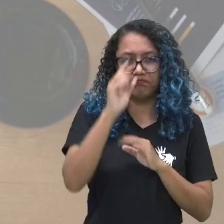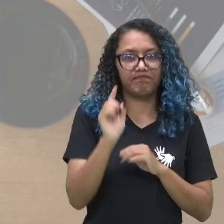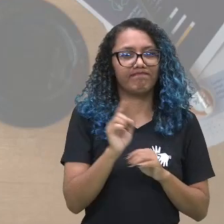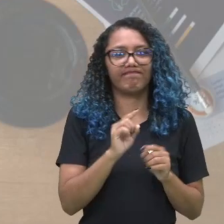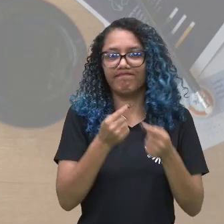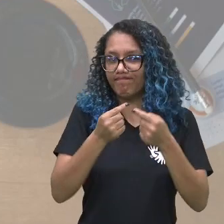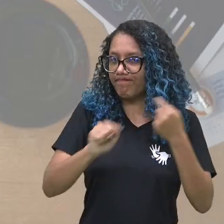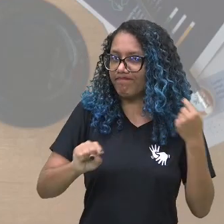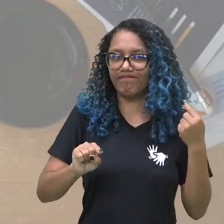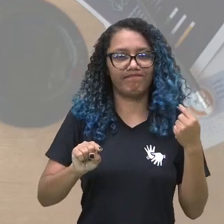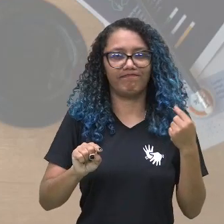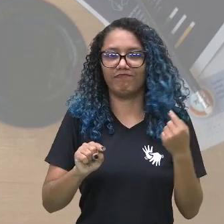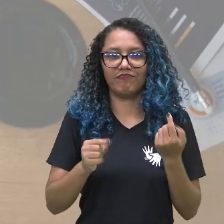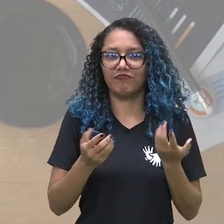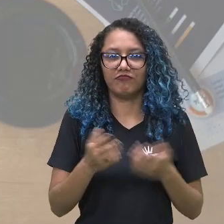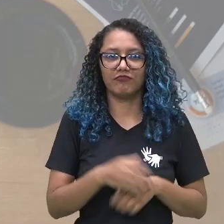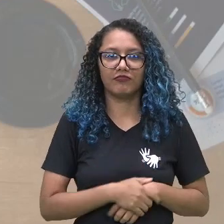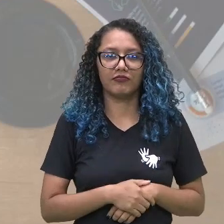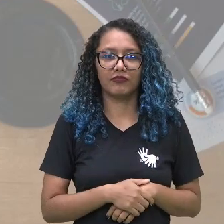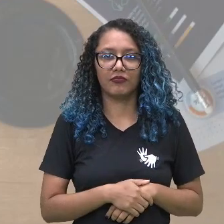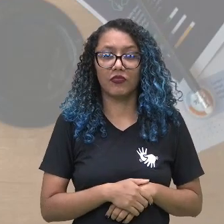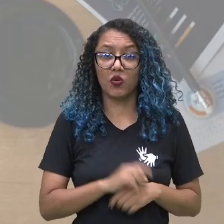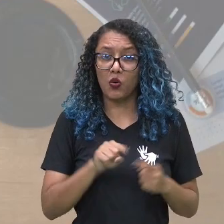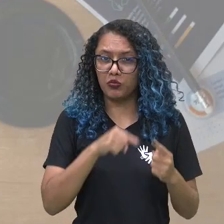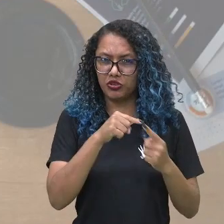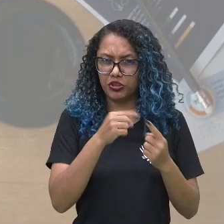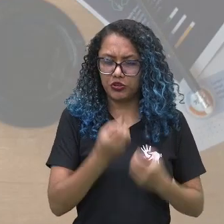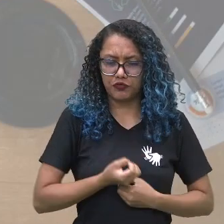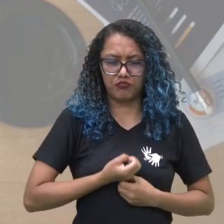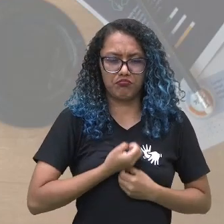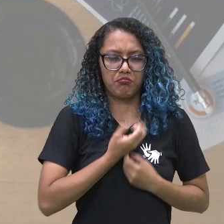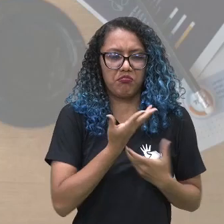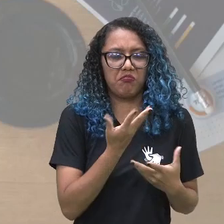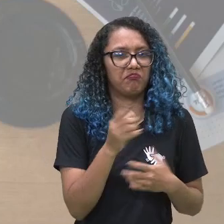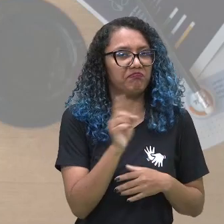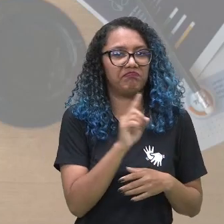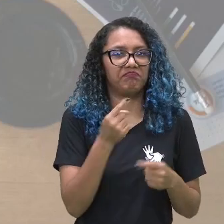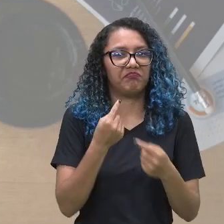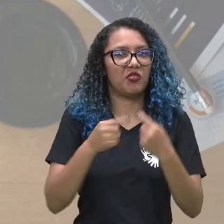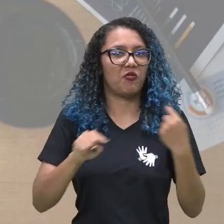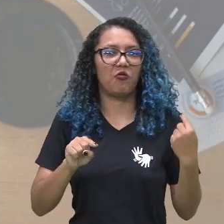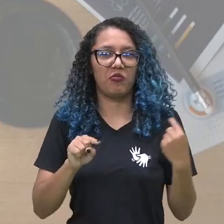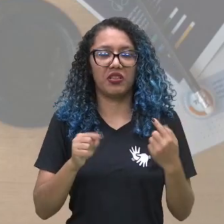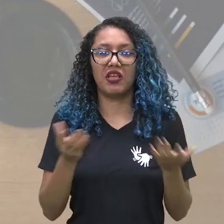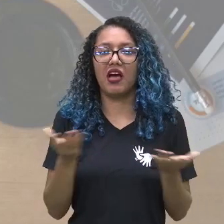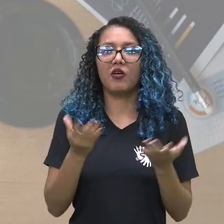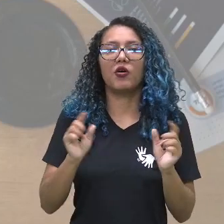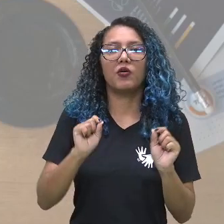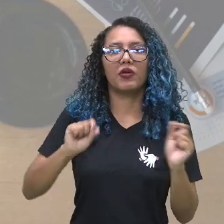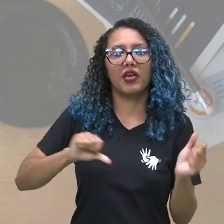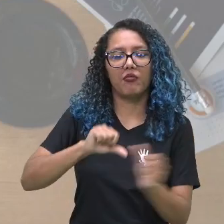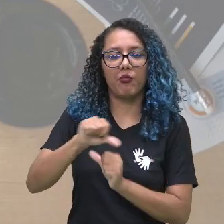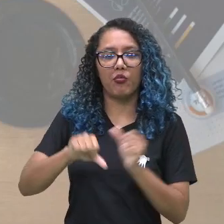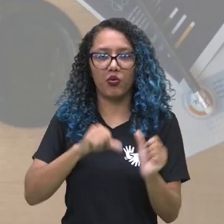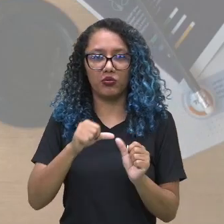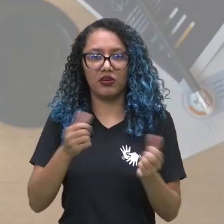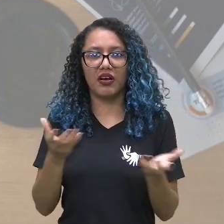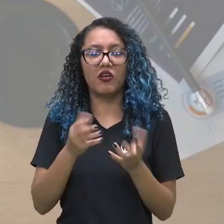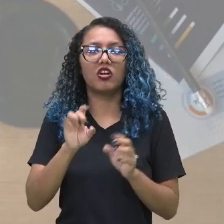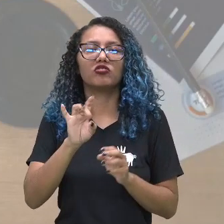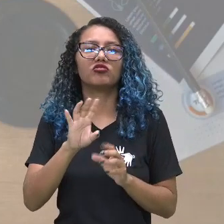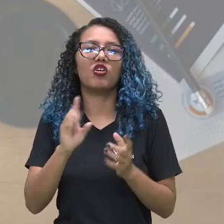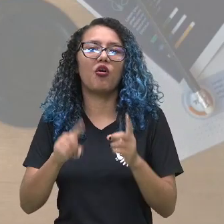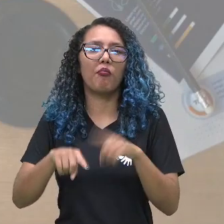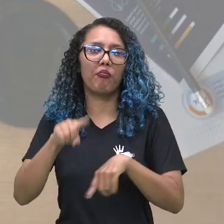arte deixa de ser vista como livre expressão do conhecimento e vira apenas um produto que